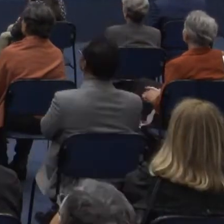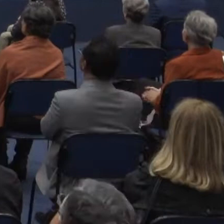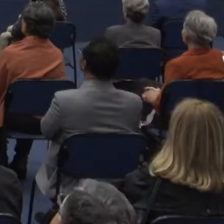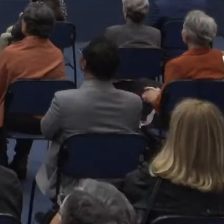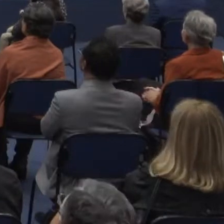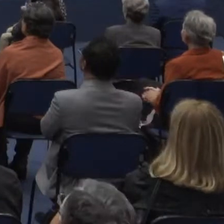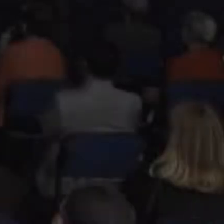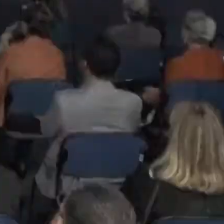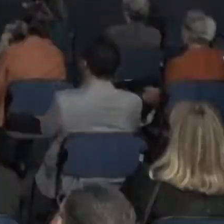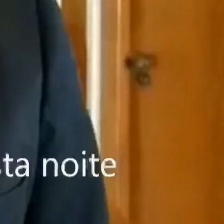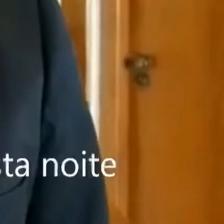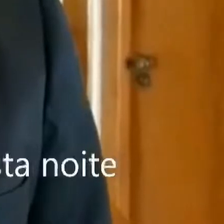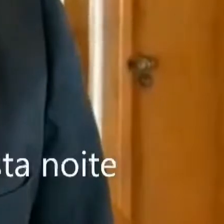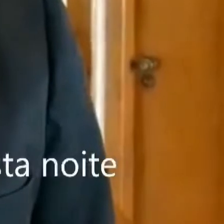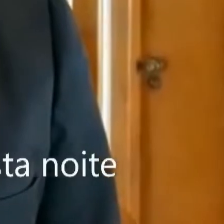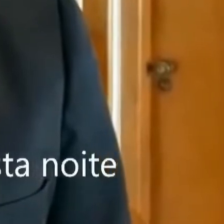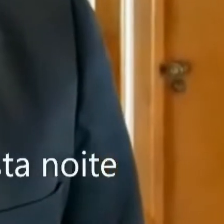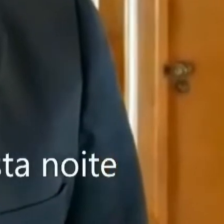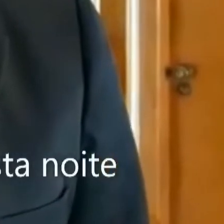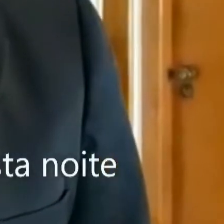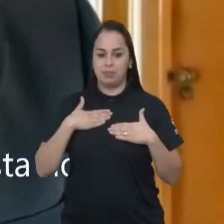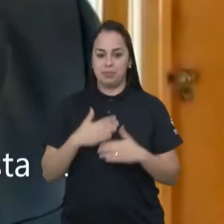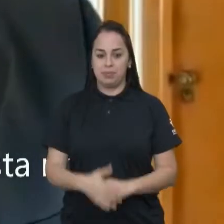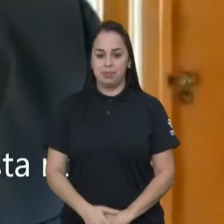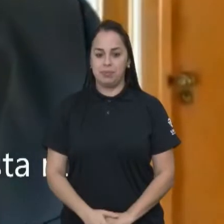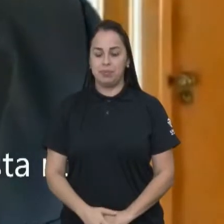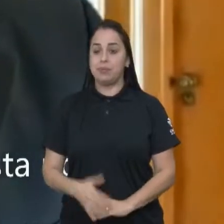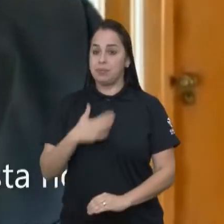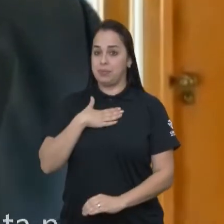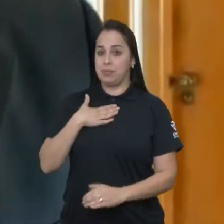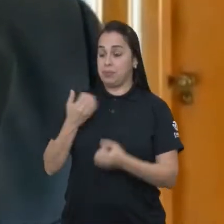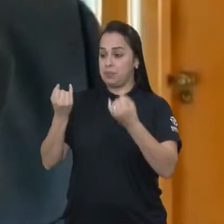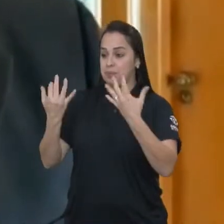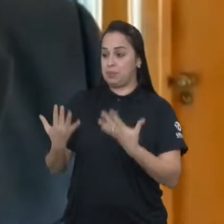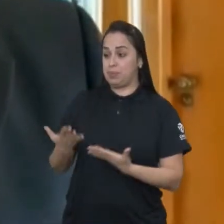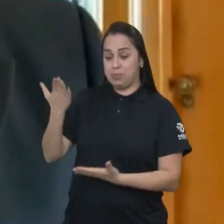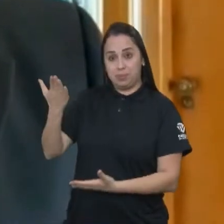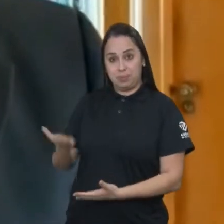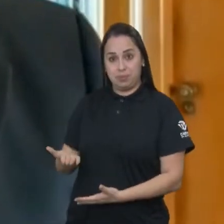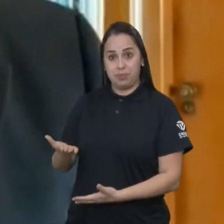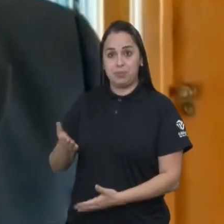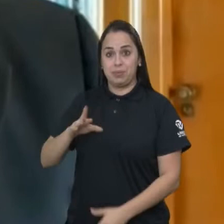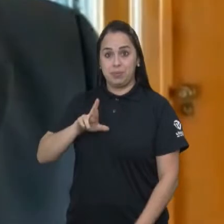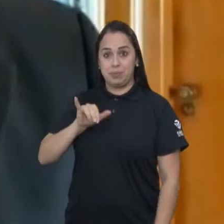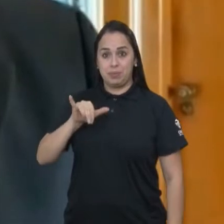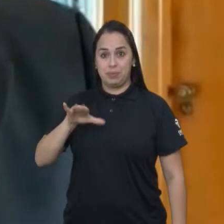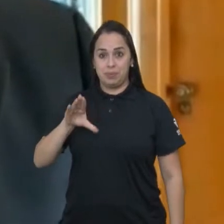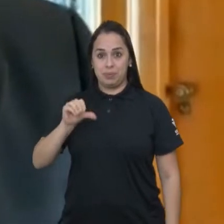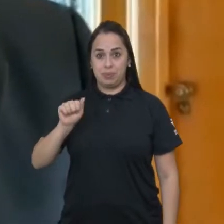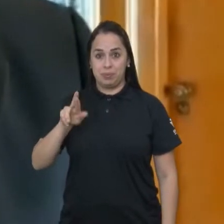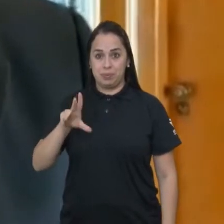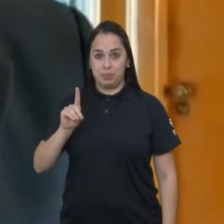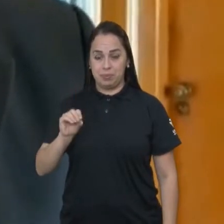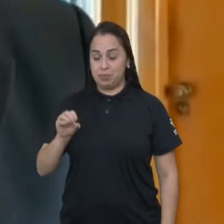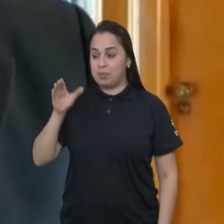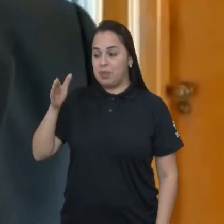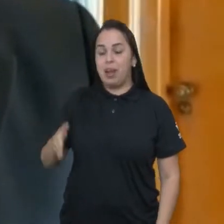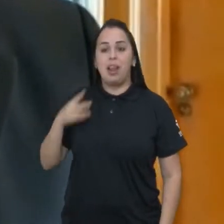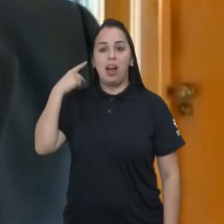Muita satisfação que eu falo a respeito do nosso amigo Ricardo Mendes Trindade, advogado